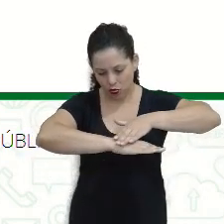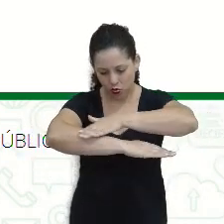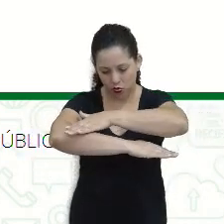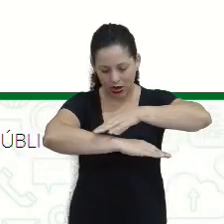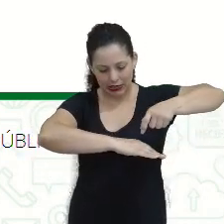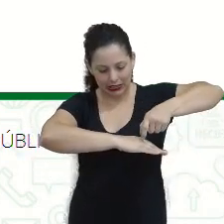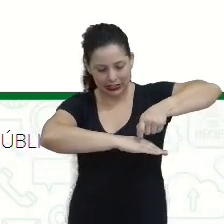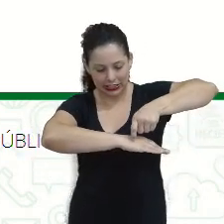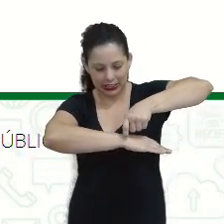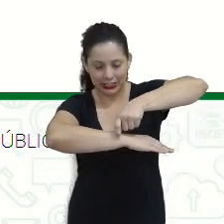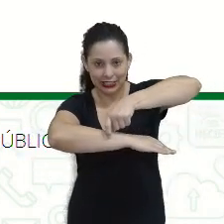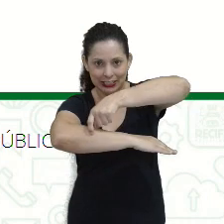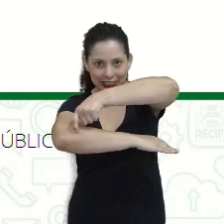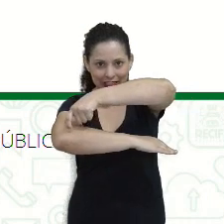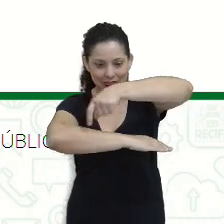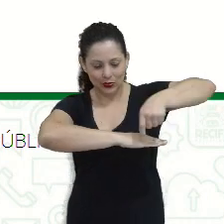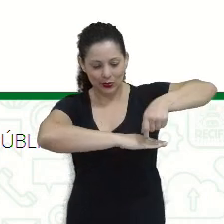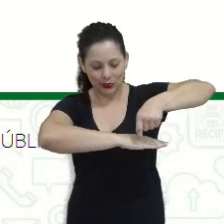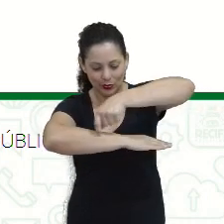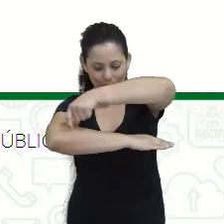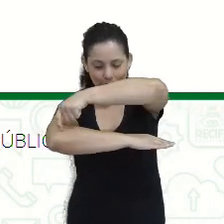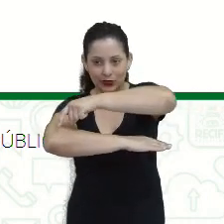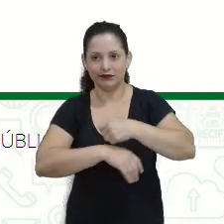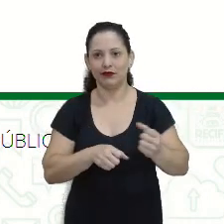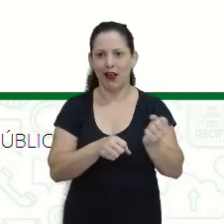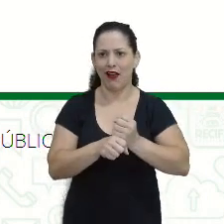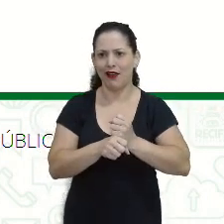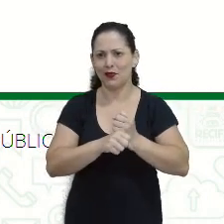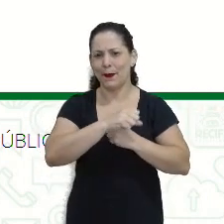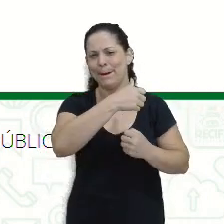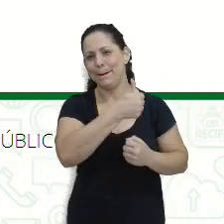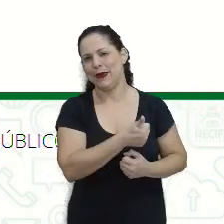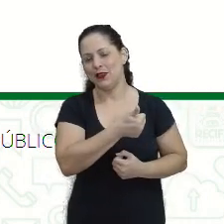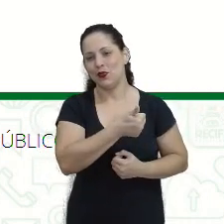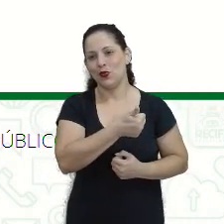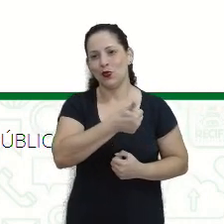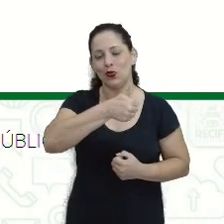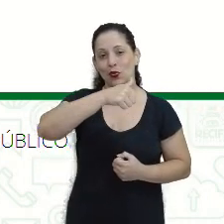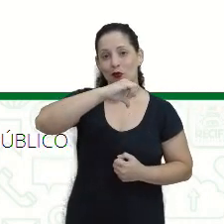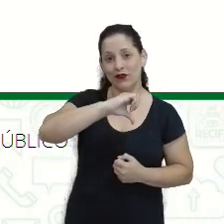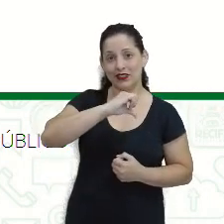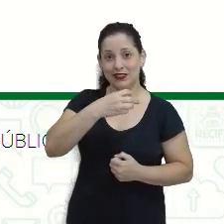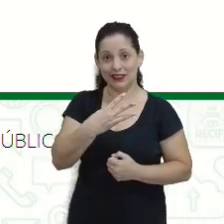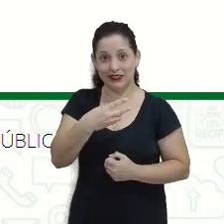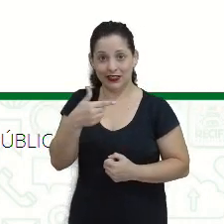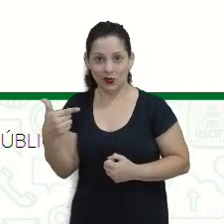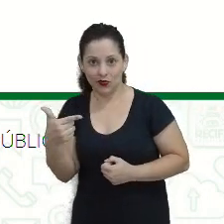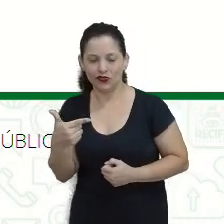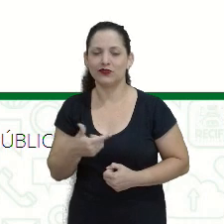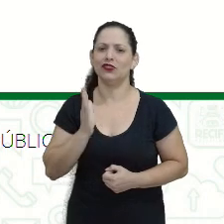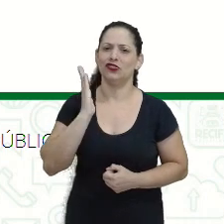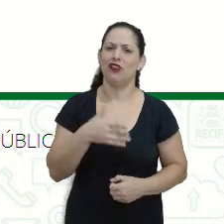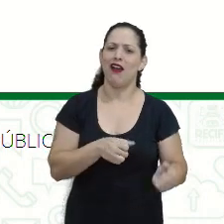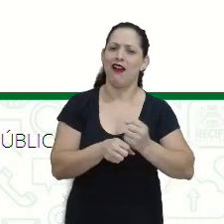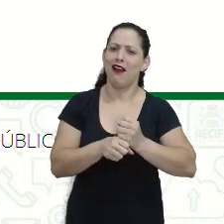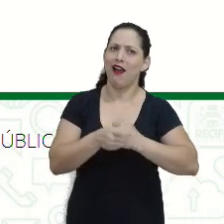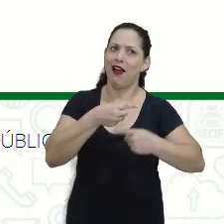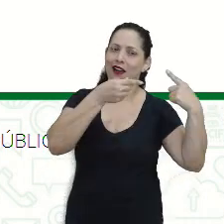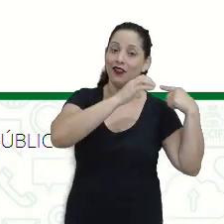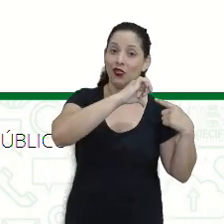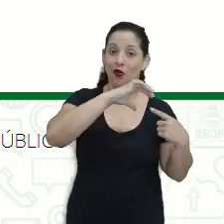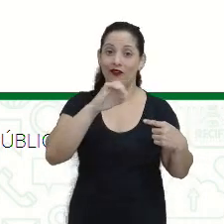2019 e a foto ao lado é de 1932, né? Tem 90 anos, então, essa foto. Então,